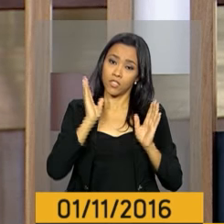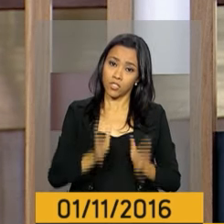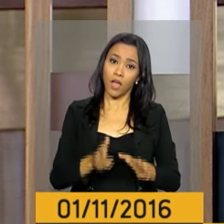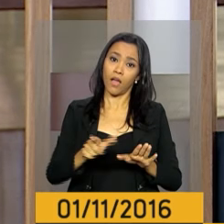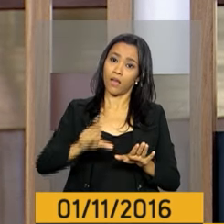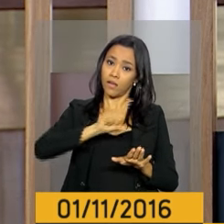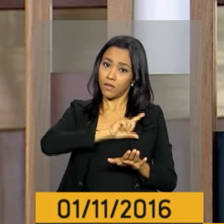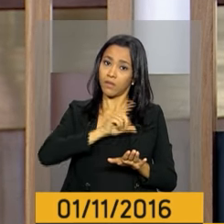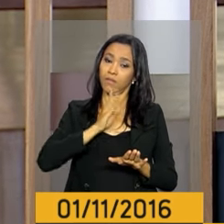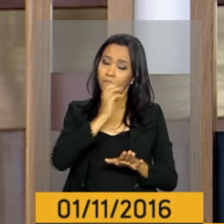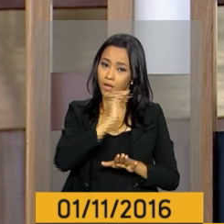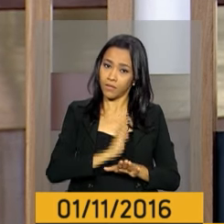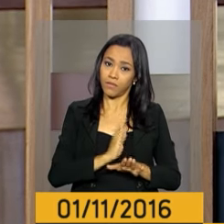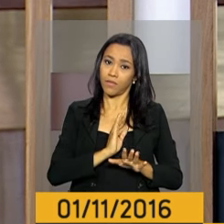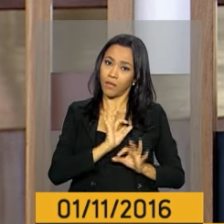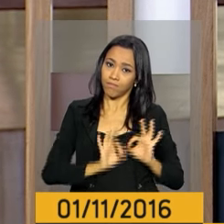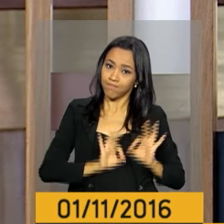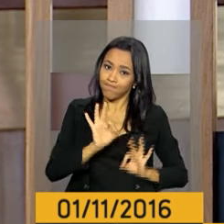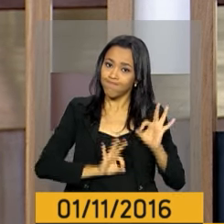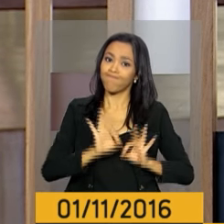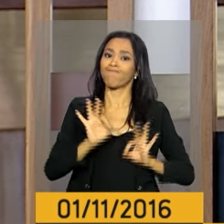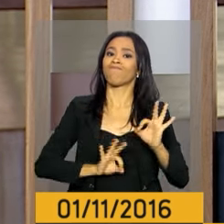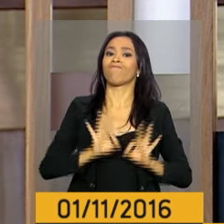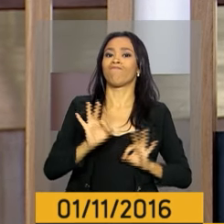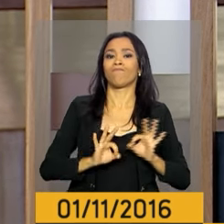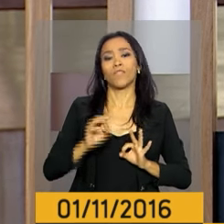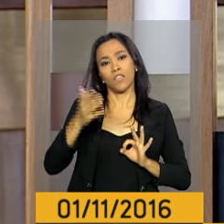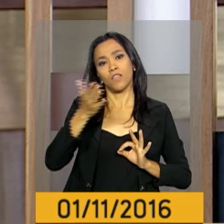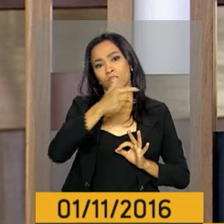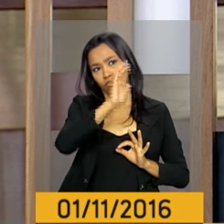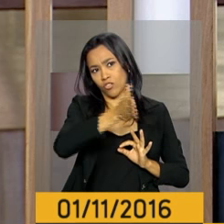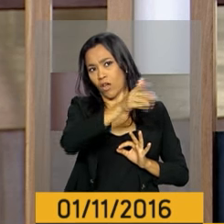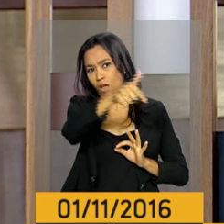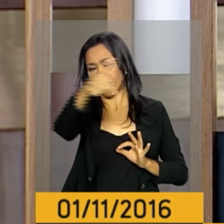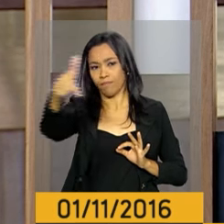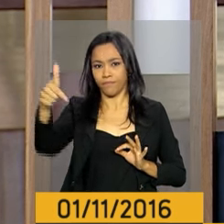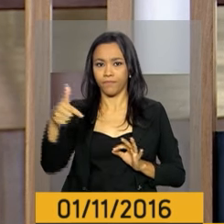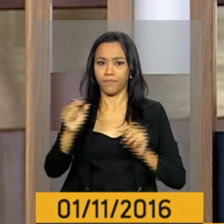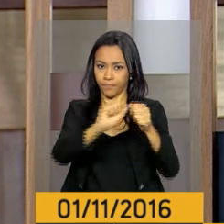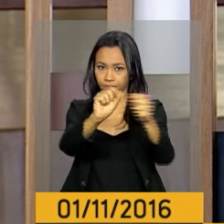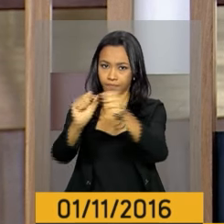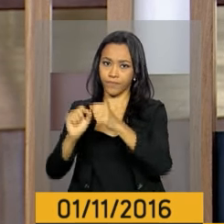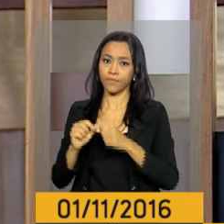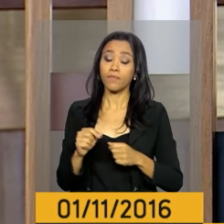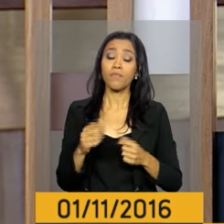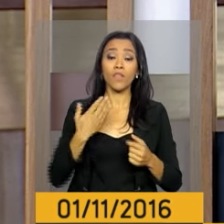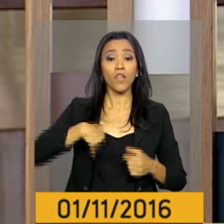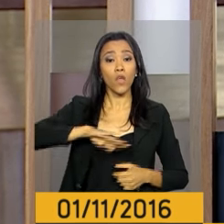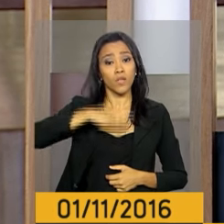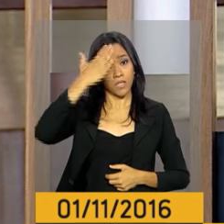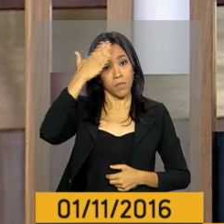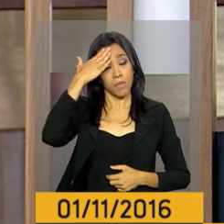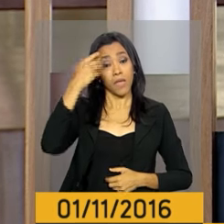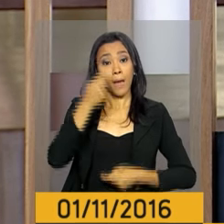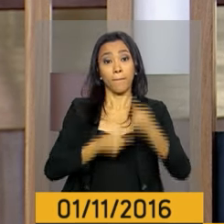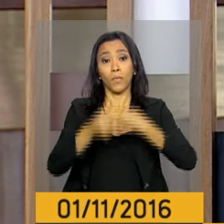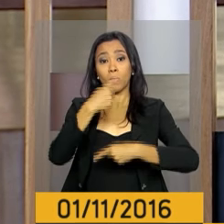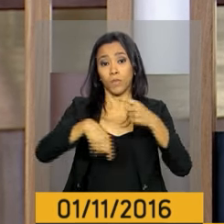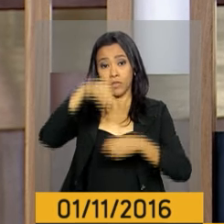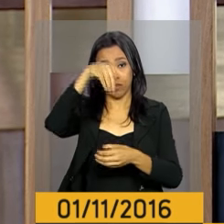de alguma maneira, essa atividade. Os senhores sabem que a política externa